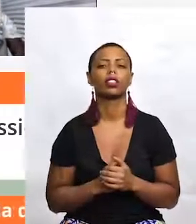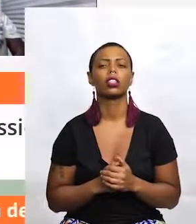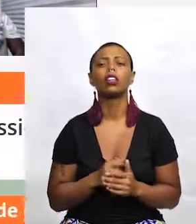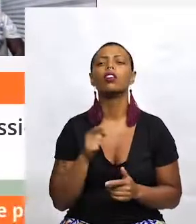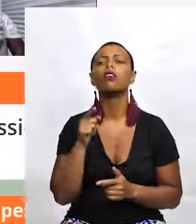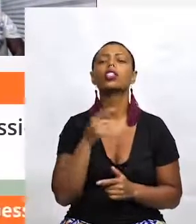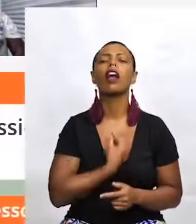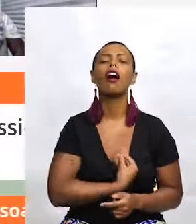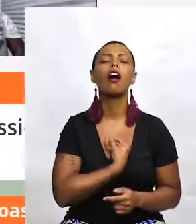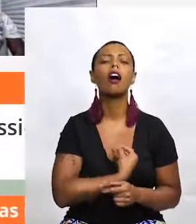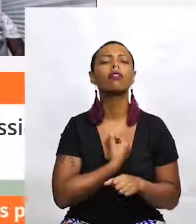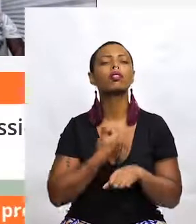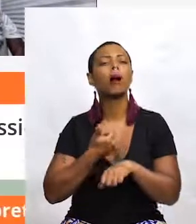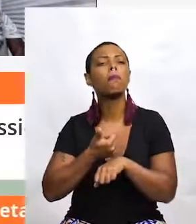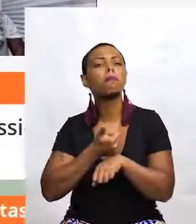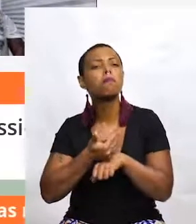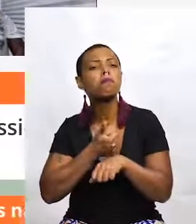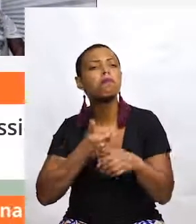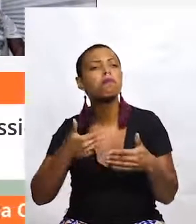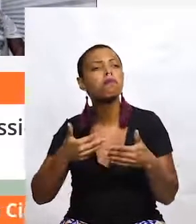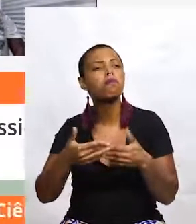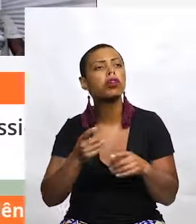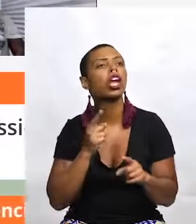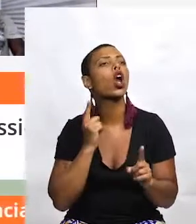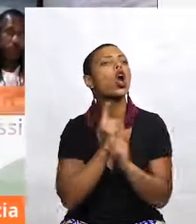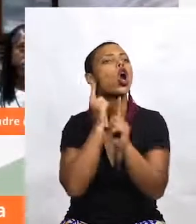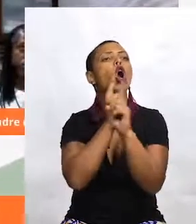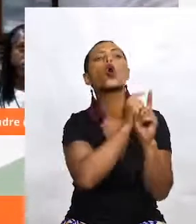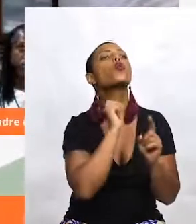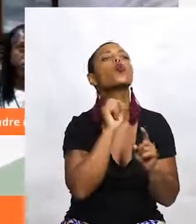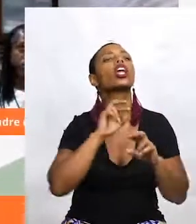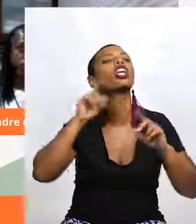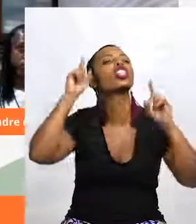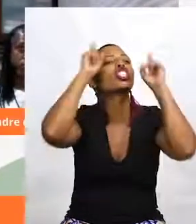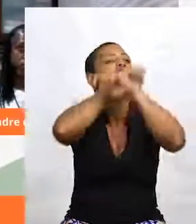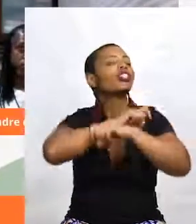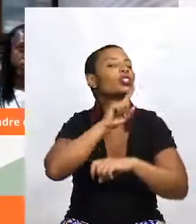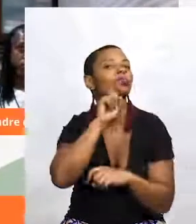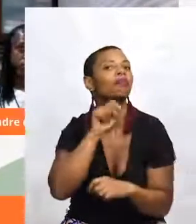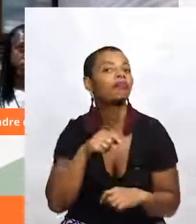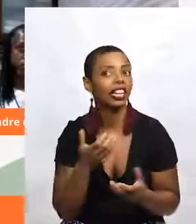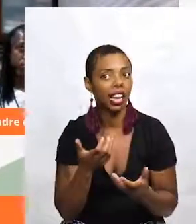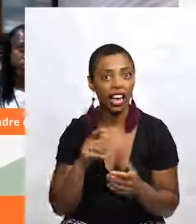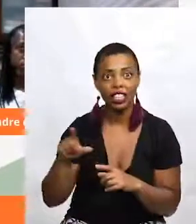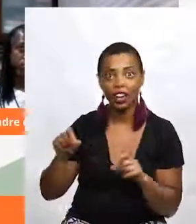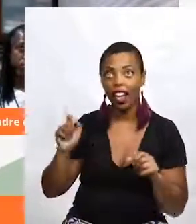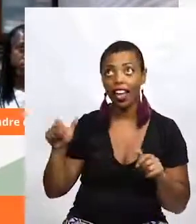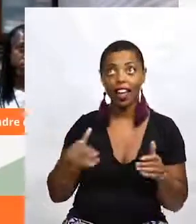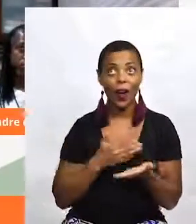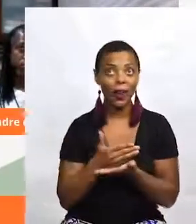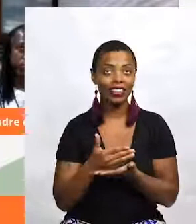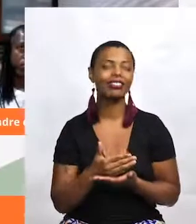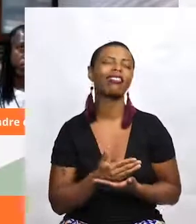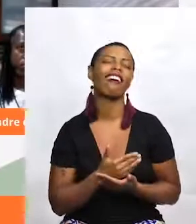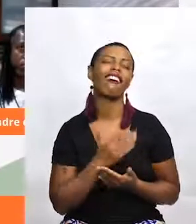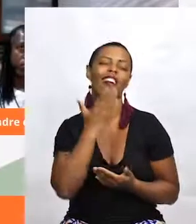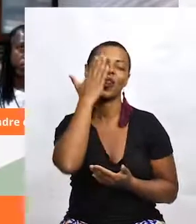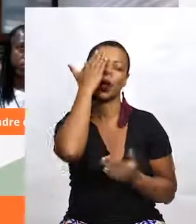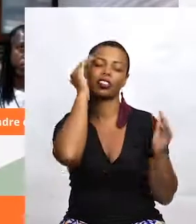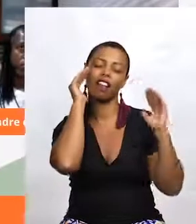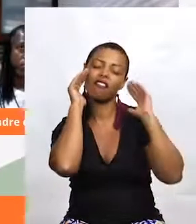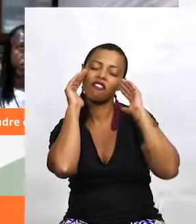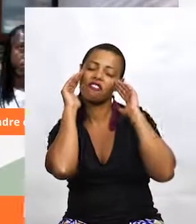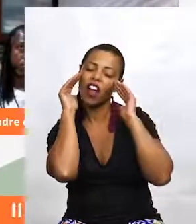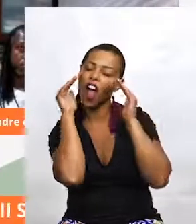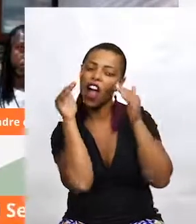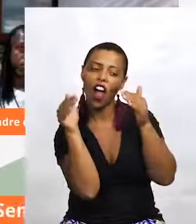vocês encontraram na vida profissional sendo mulheres negras? Quer escolher, Mary? E já sei para quem eu vou direcionar essa